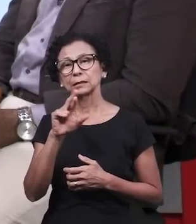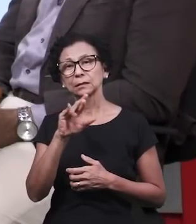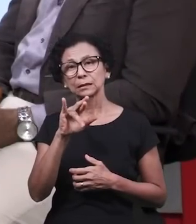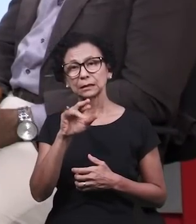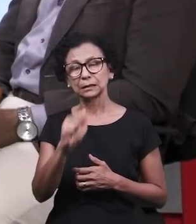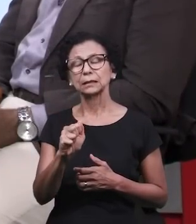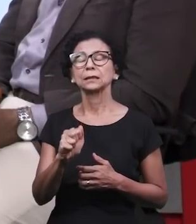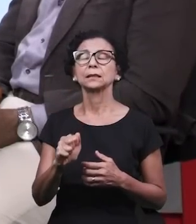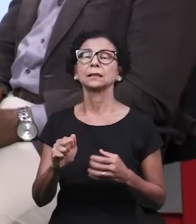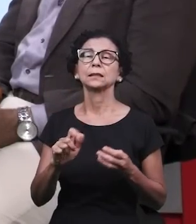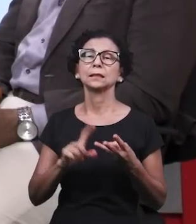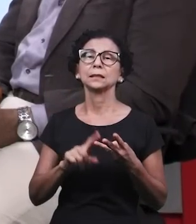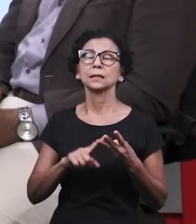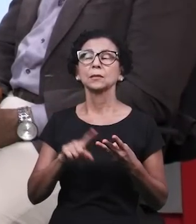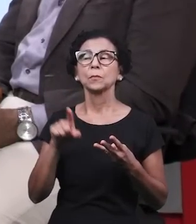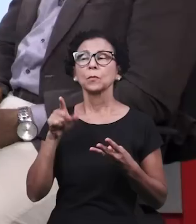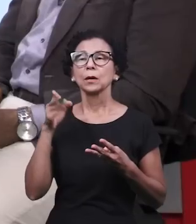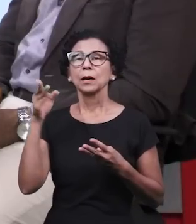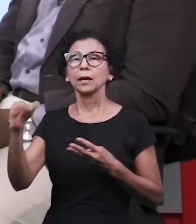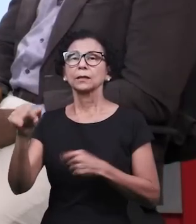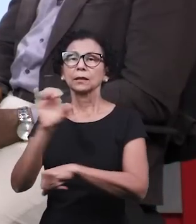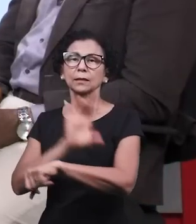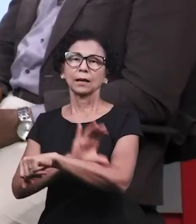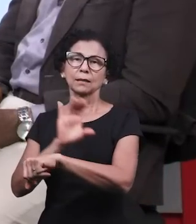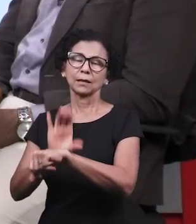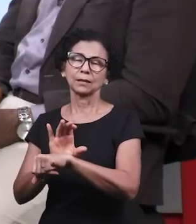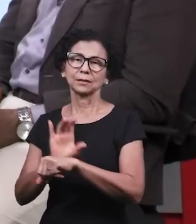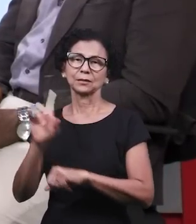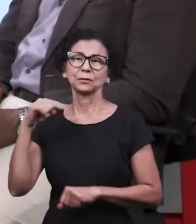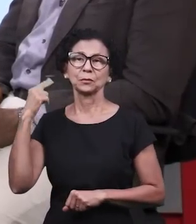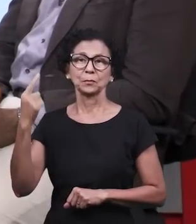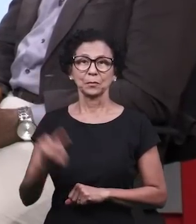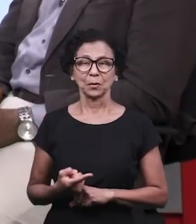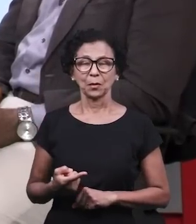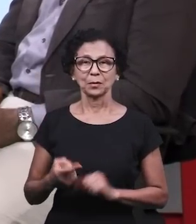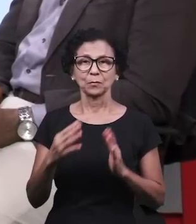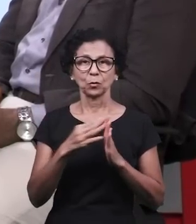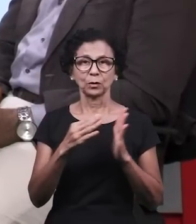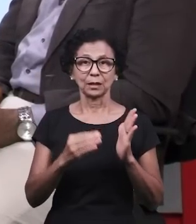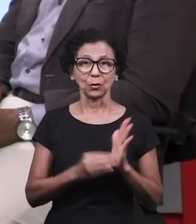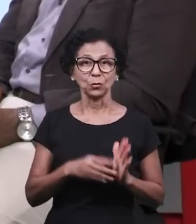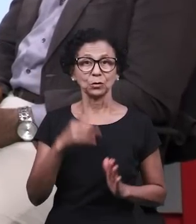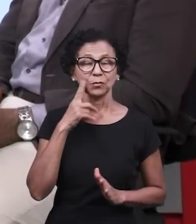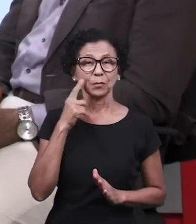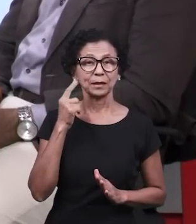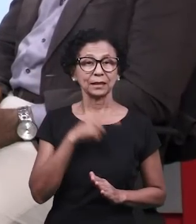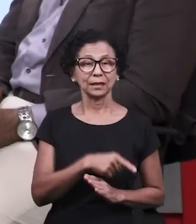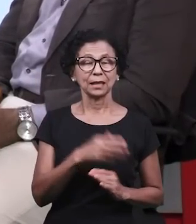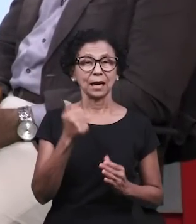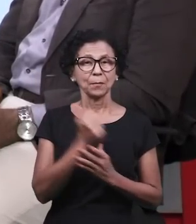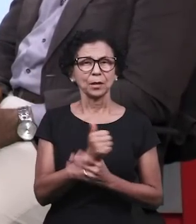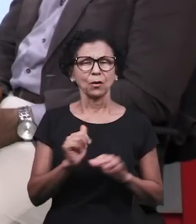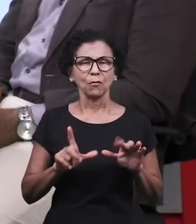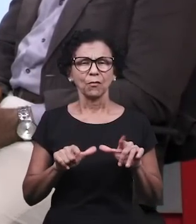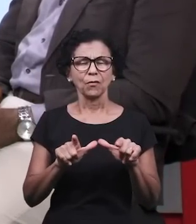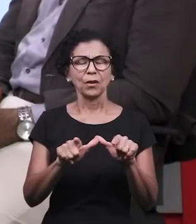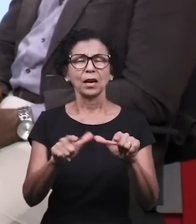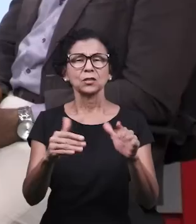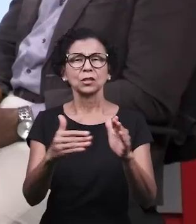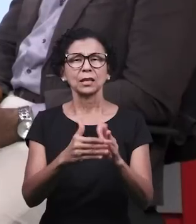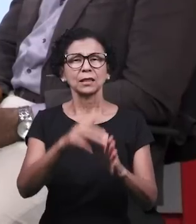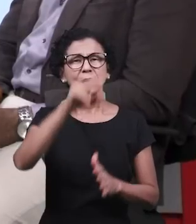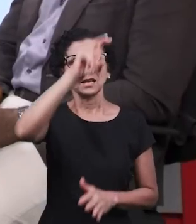interessante Uma esse peça esclarecimento. muito interessante do... Não é? Vamos dizer assim, a coisa que está lá no livro dos princípios